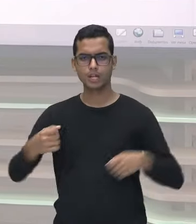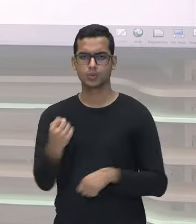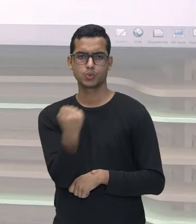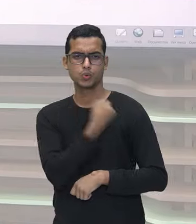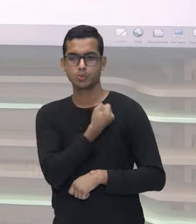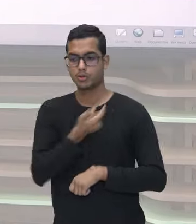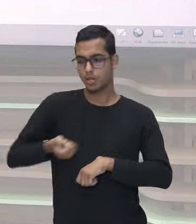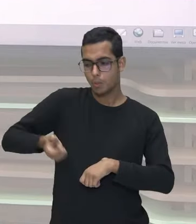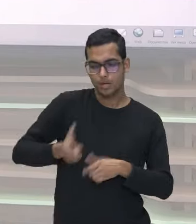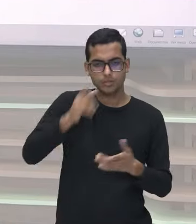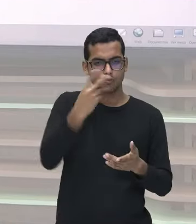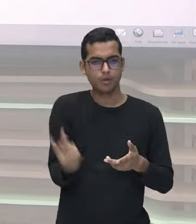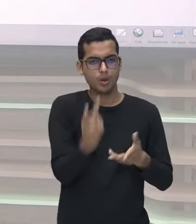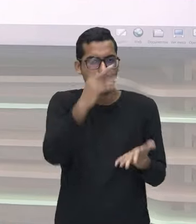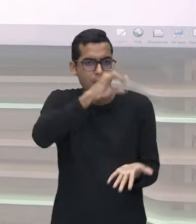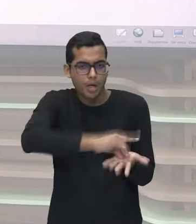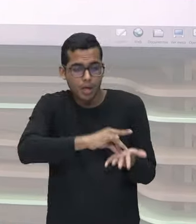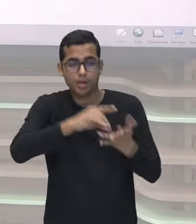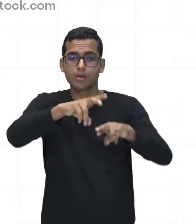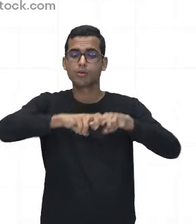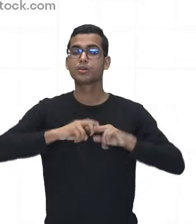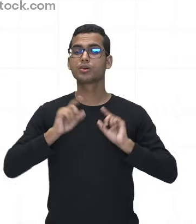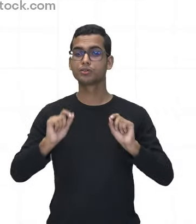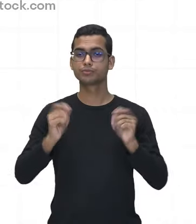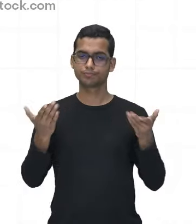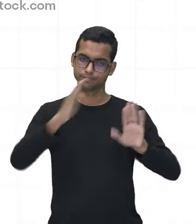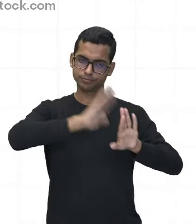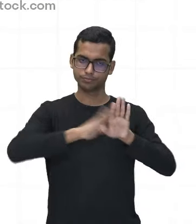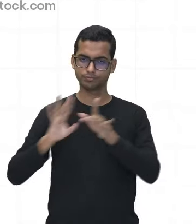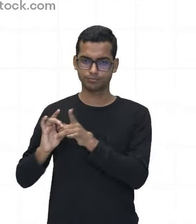razão. Olha só aqui na questão contextualizada.